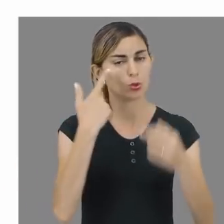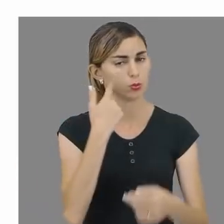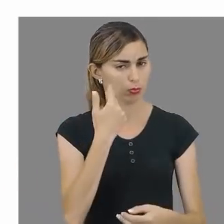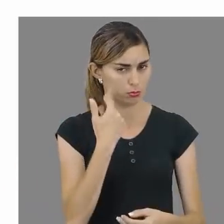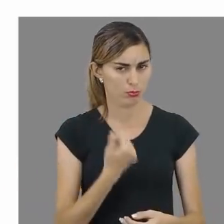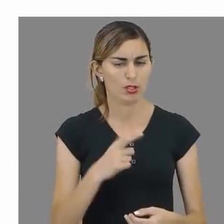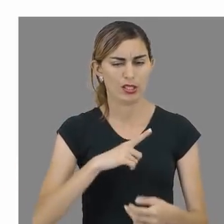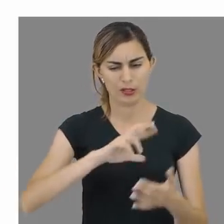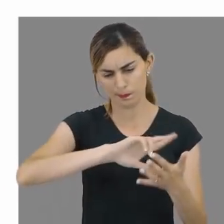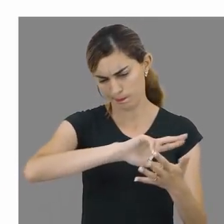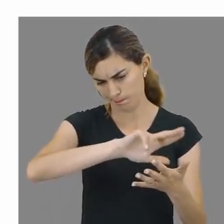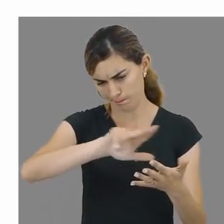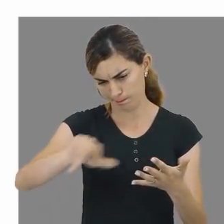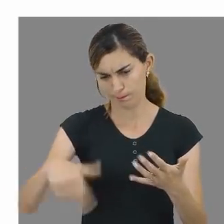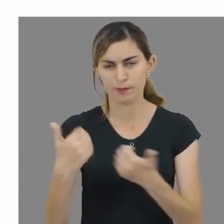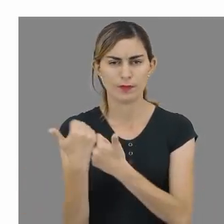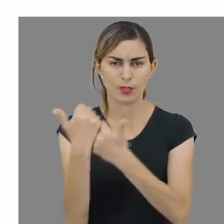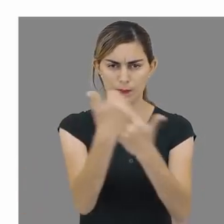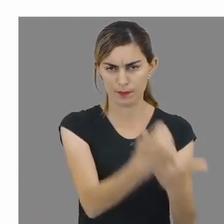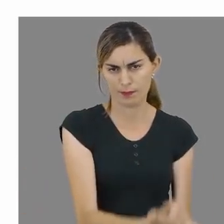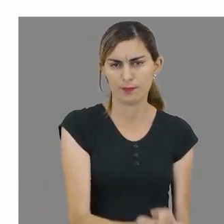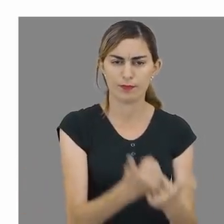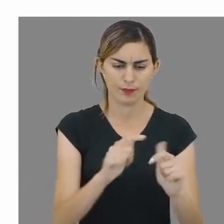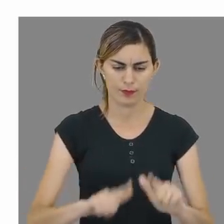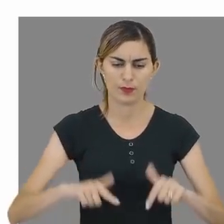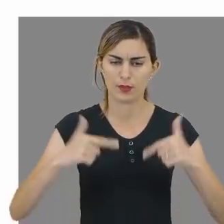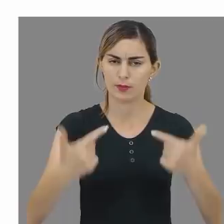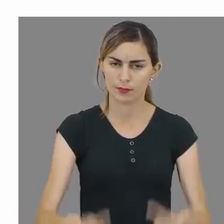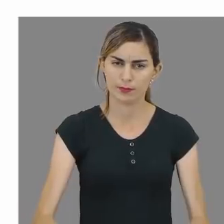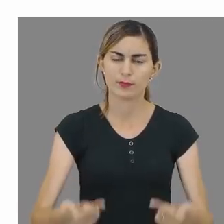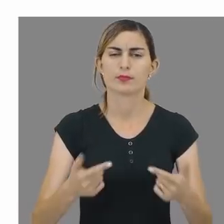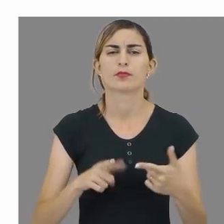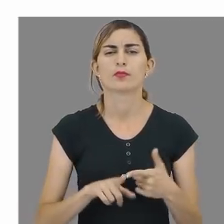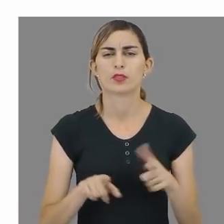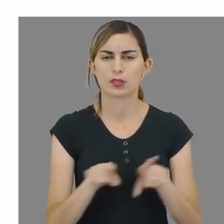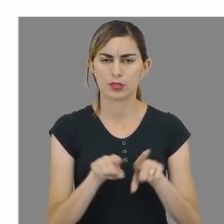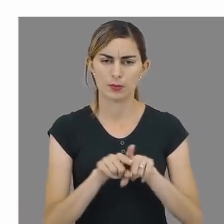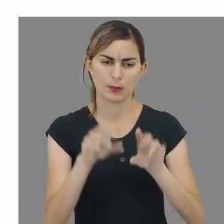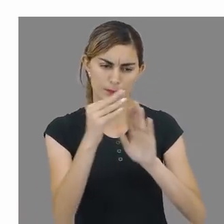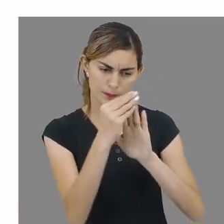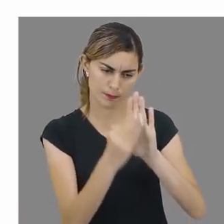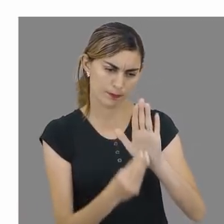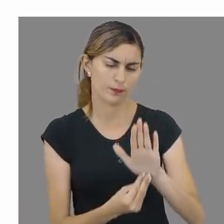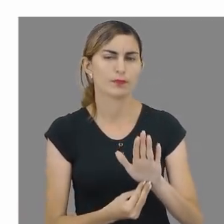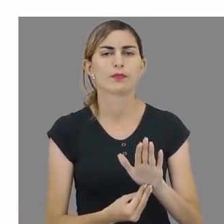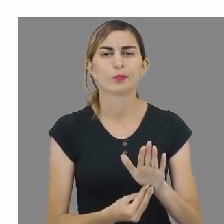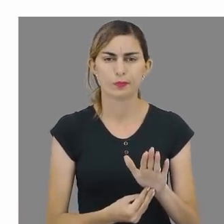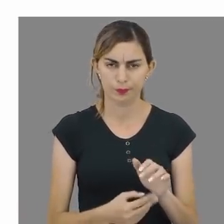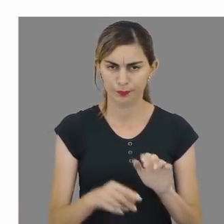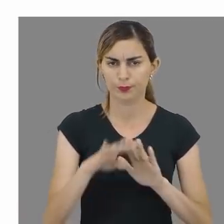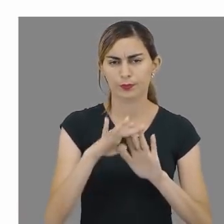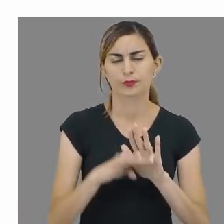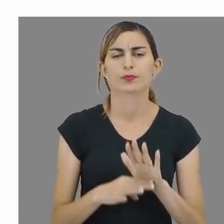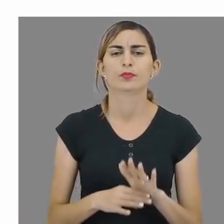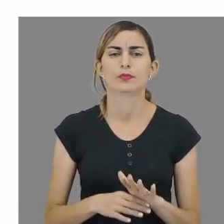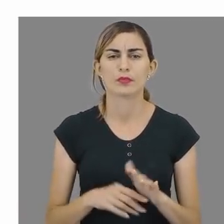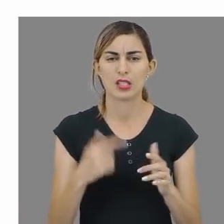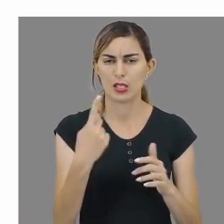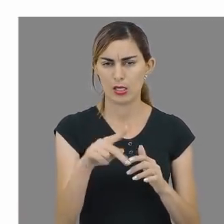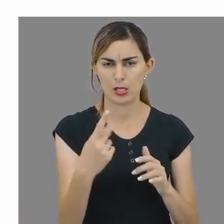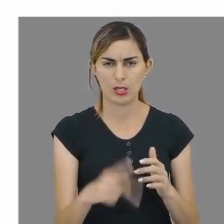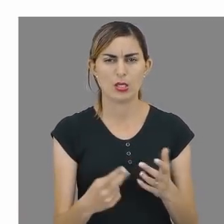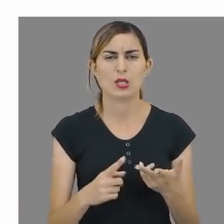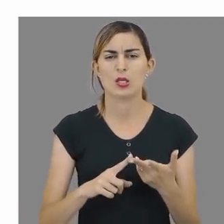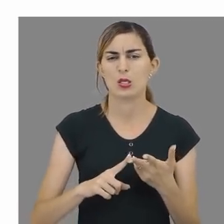E existem diversas maneiras de se representar ações e de construir um fluxograma. Eles não